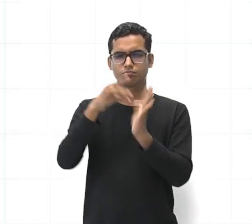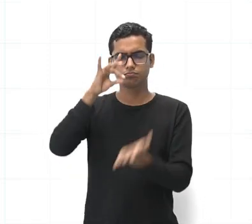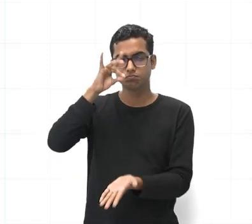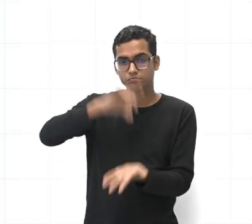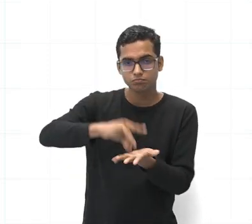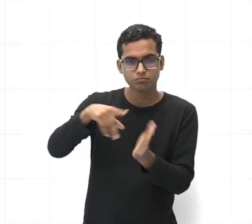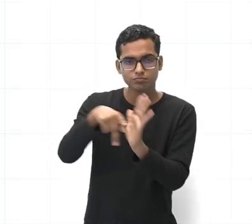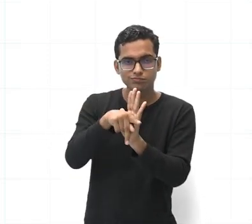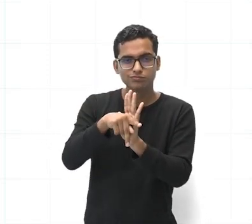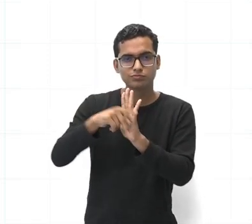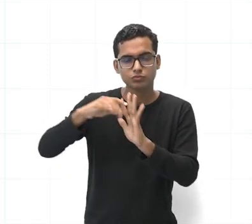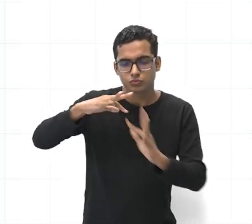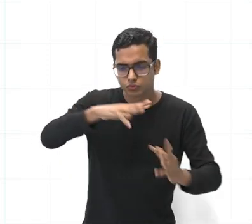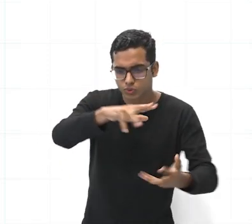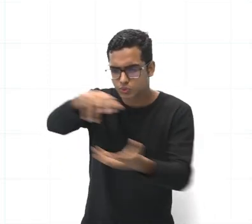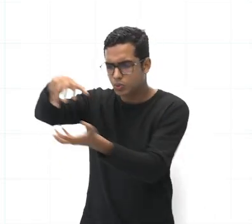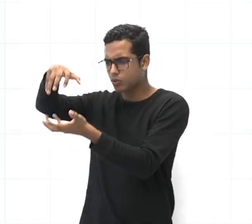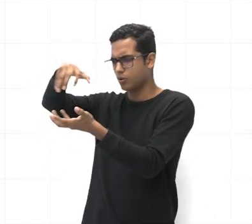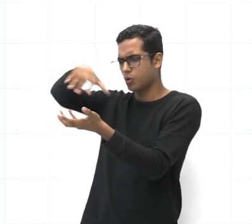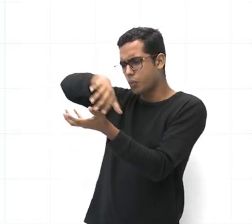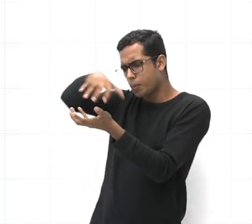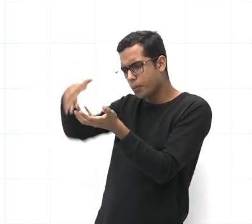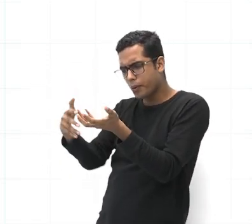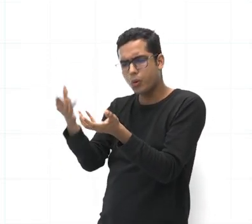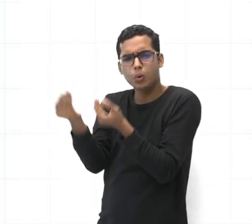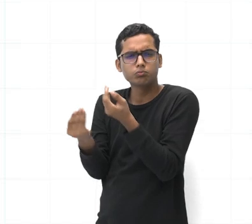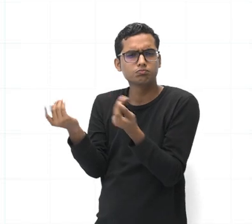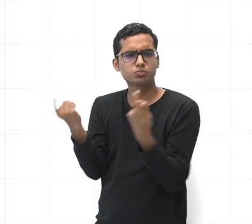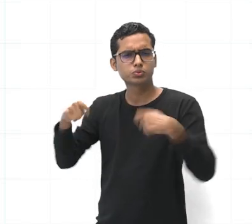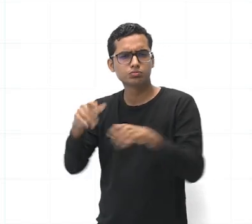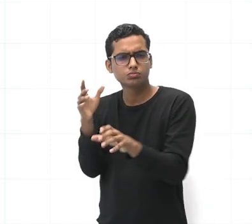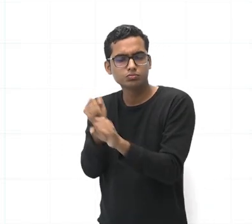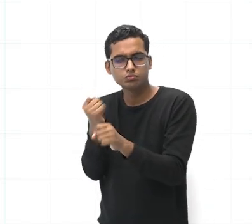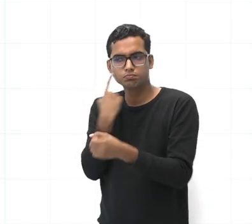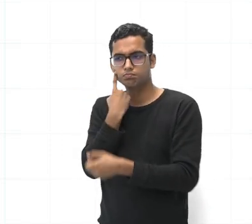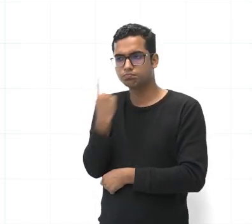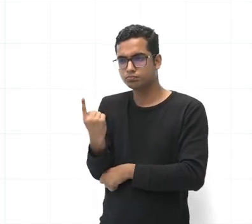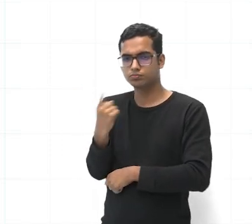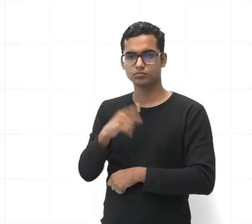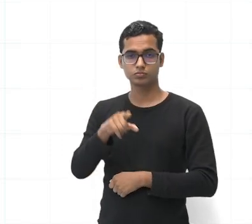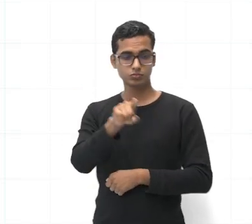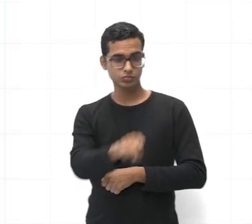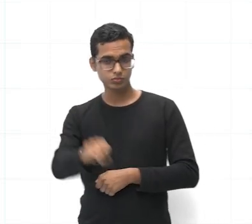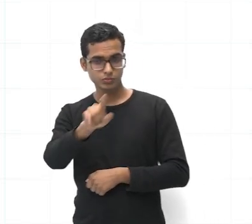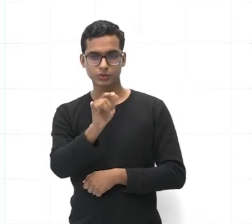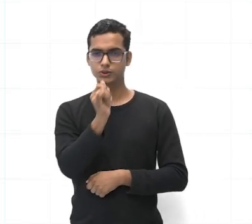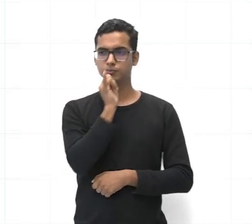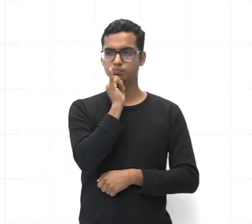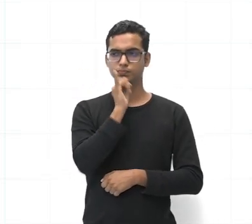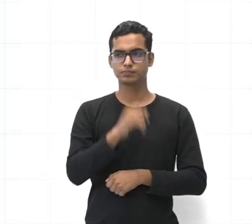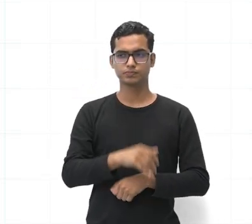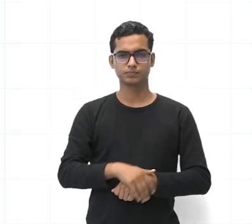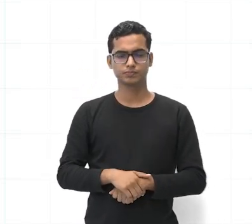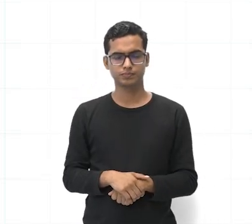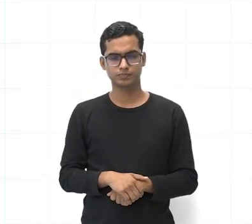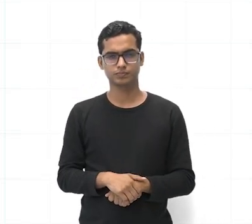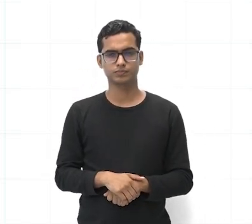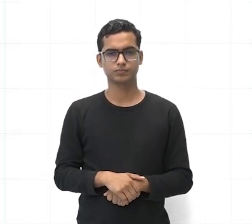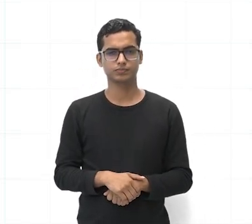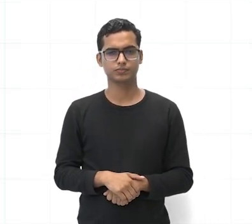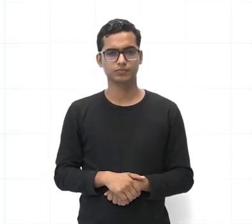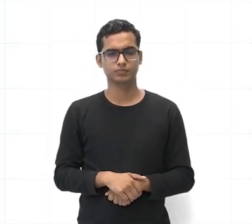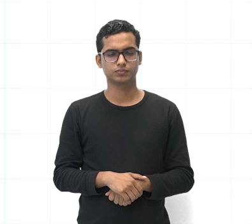é aproximadamente esférica. Vai desde você, por exemplo, também observar